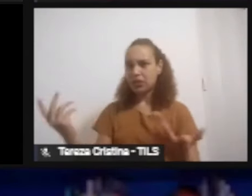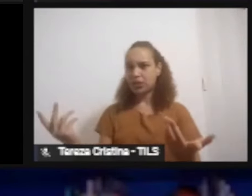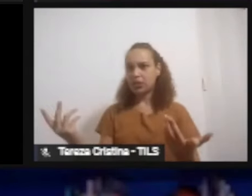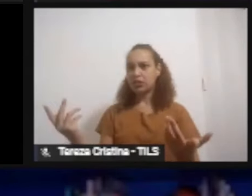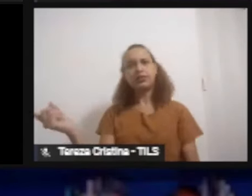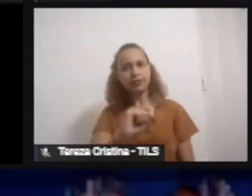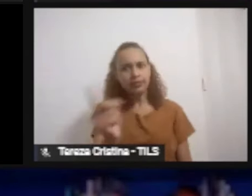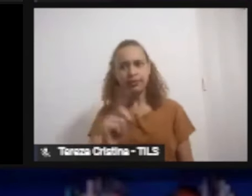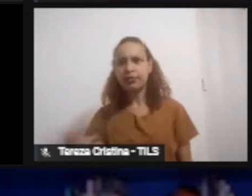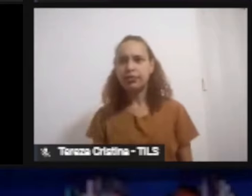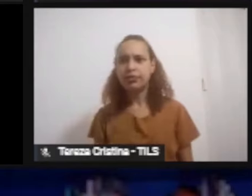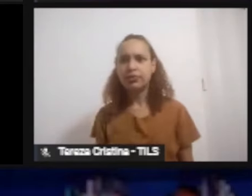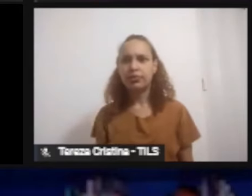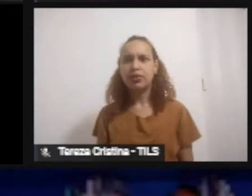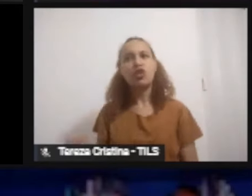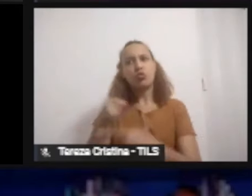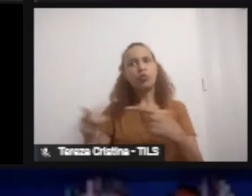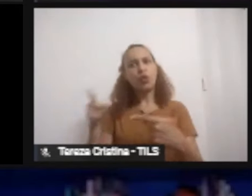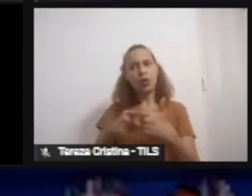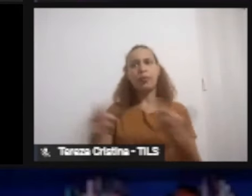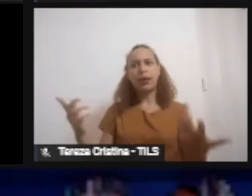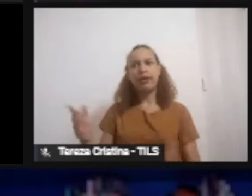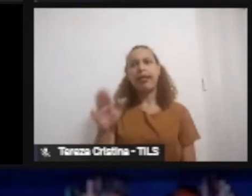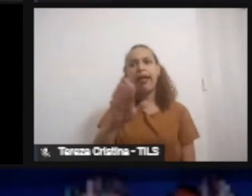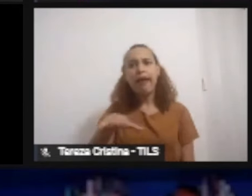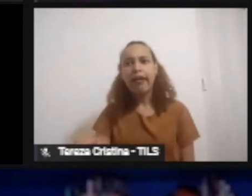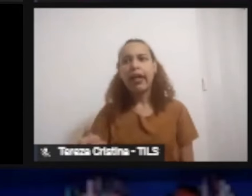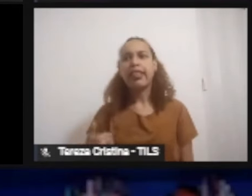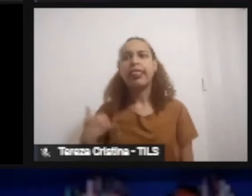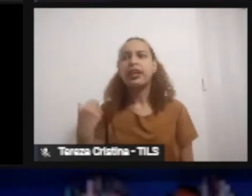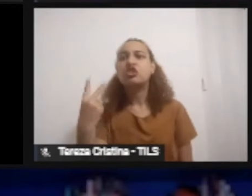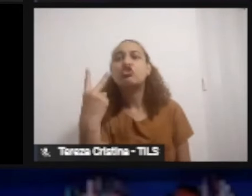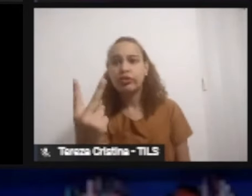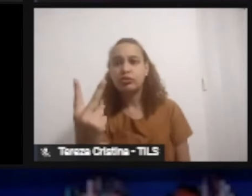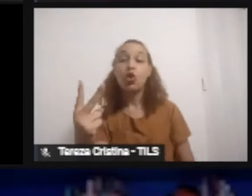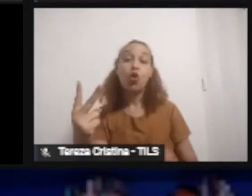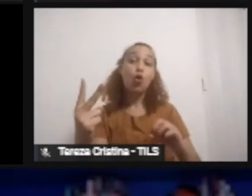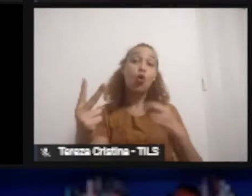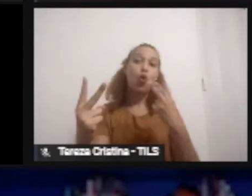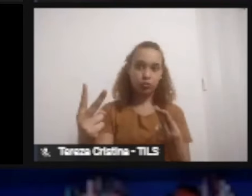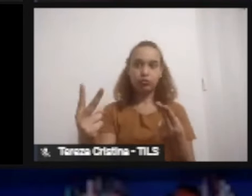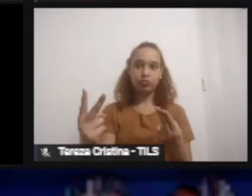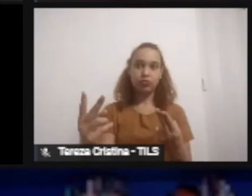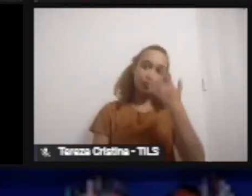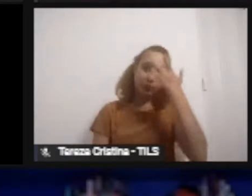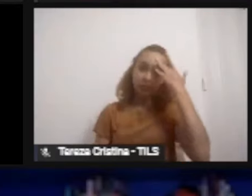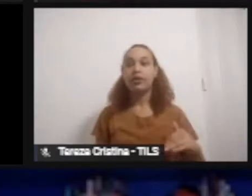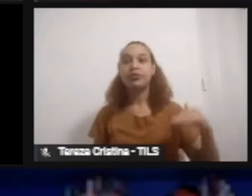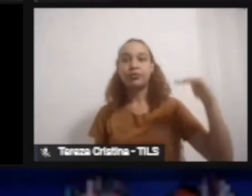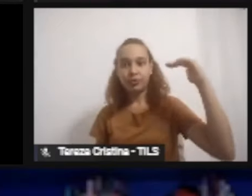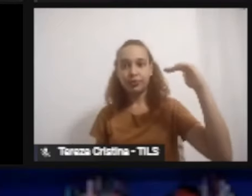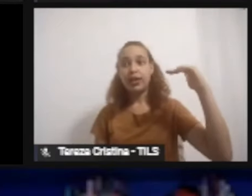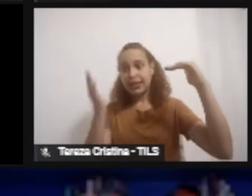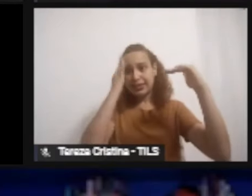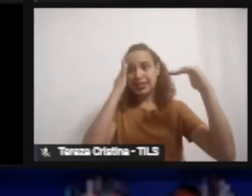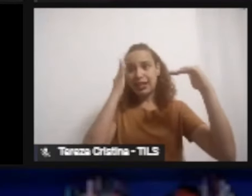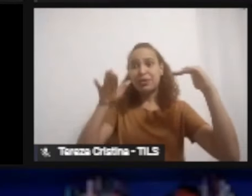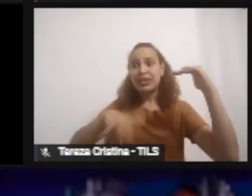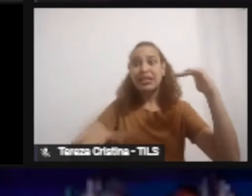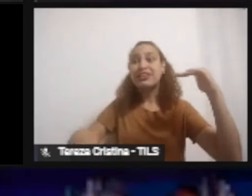2 anos? Ou está no adulto que não conseguiu prever, né, que uma criança está aprendendo a se movimentar,